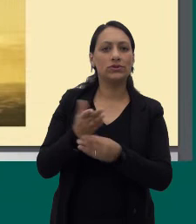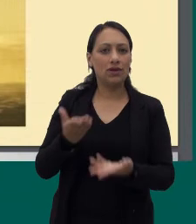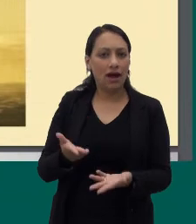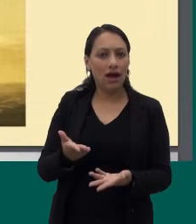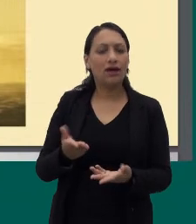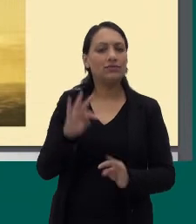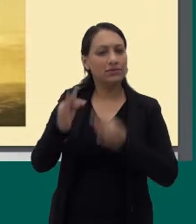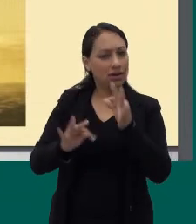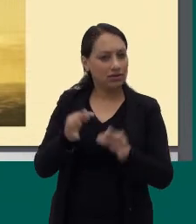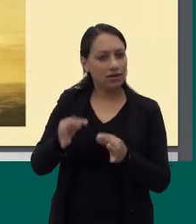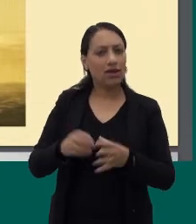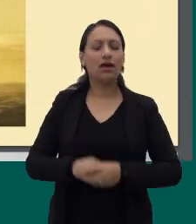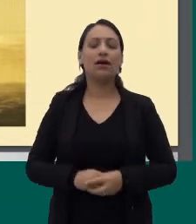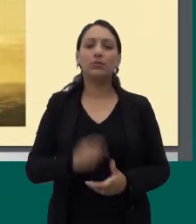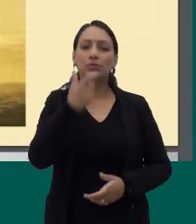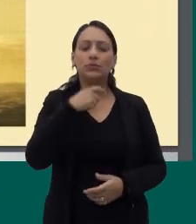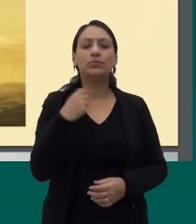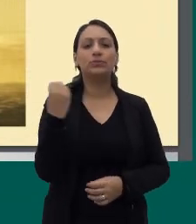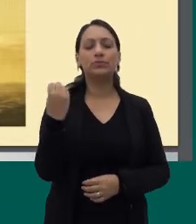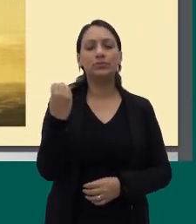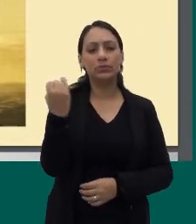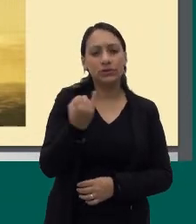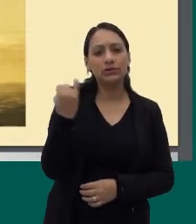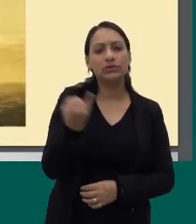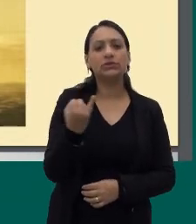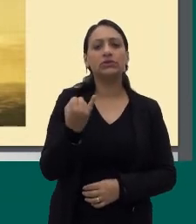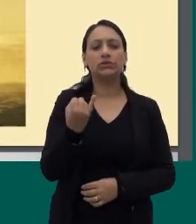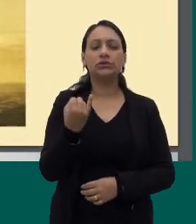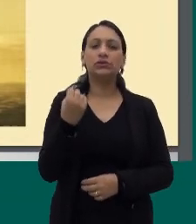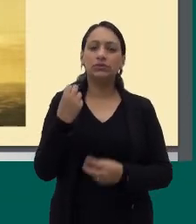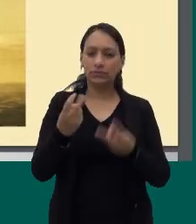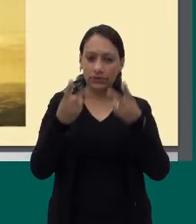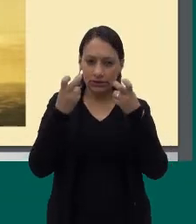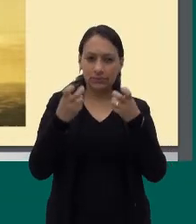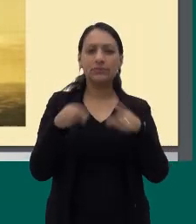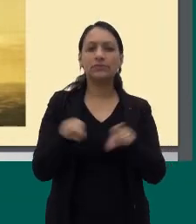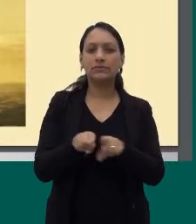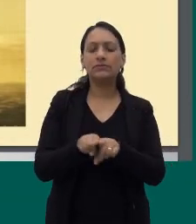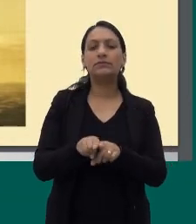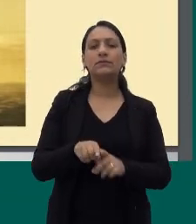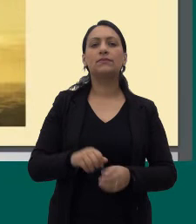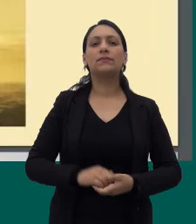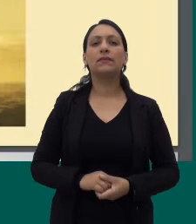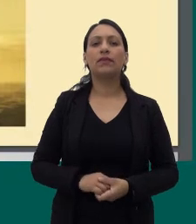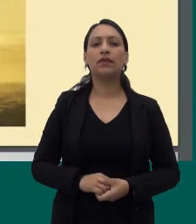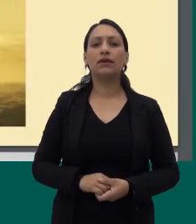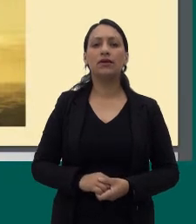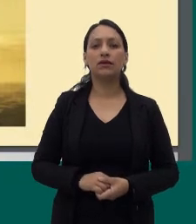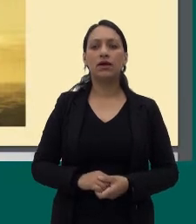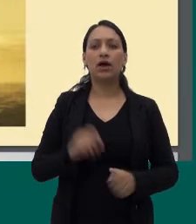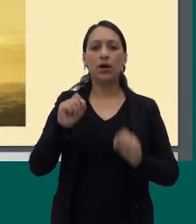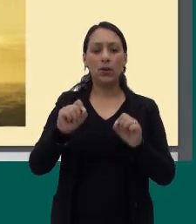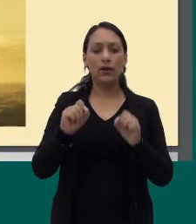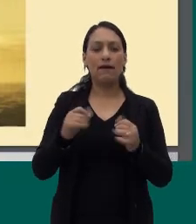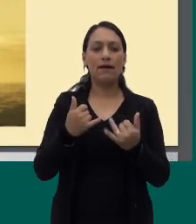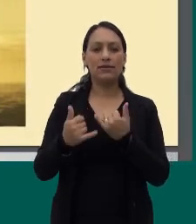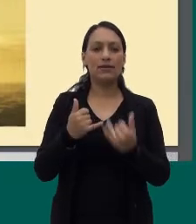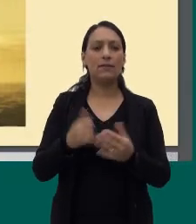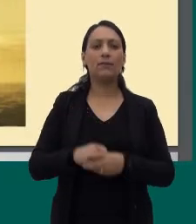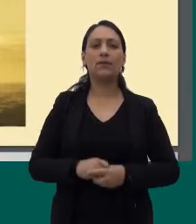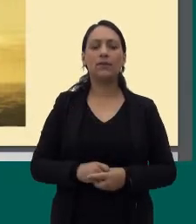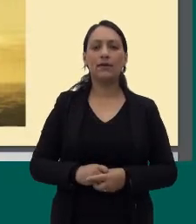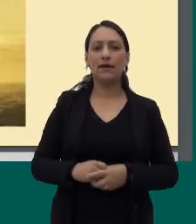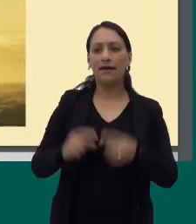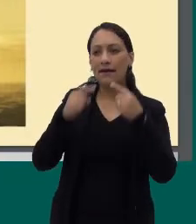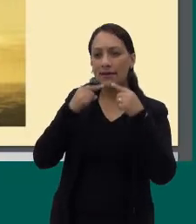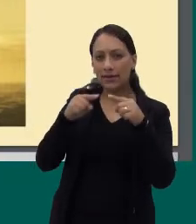E acho que uma coisa muito importante que a gente vê muito aqui também é a questão que a gente fala muito da demanda e da queixa, né? Então,